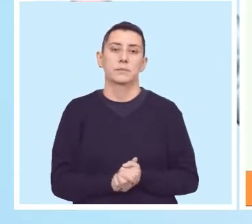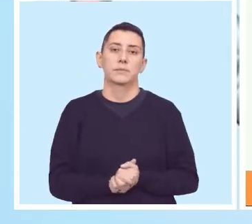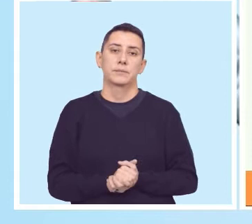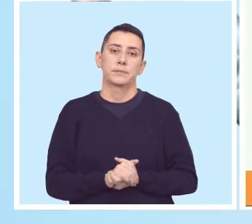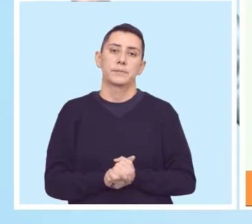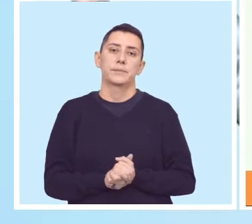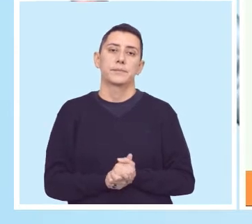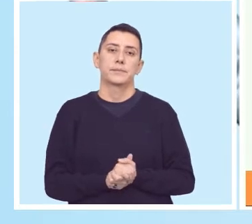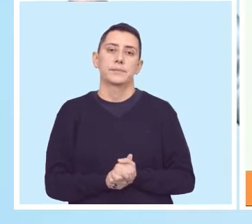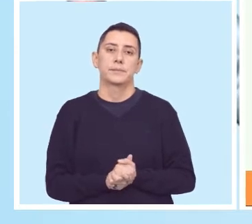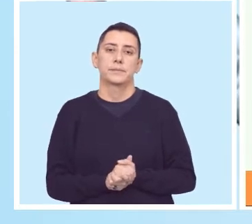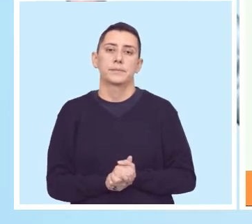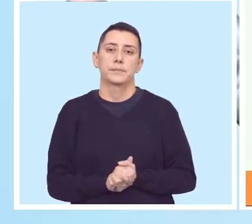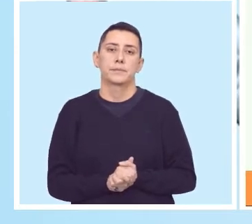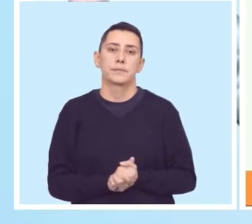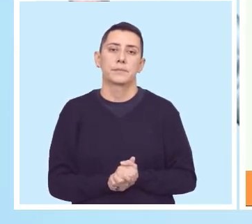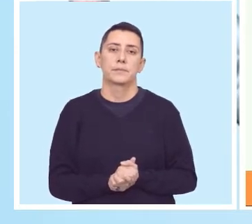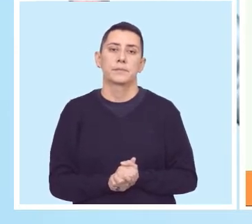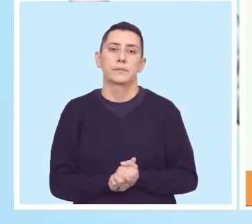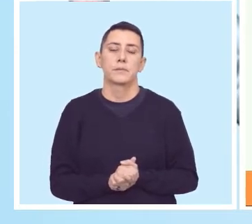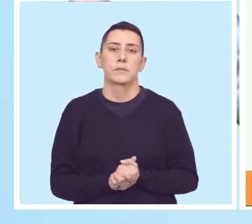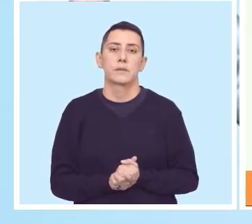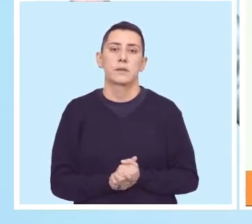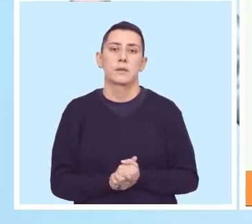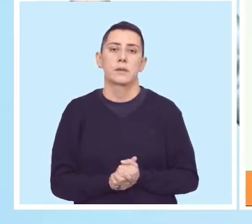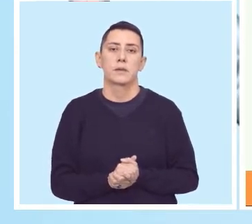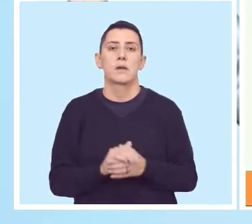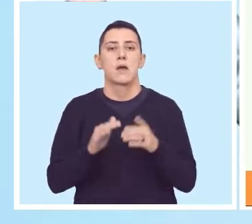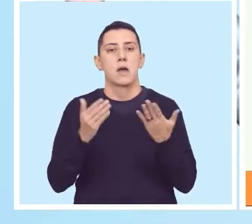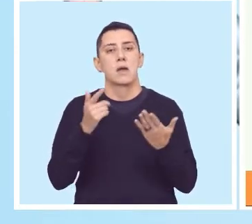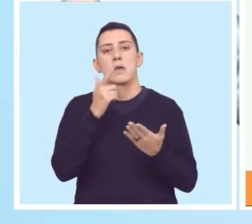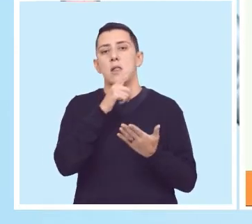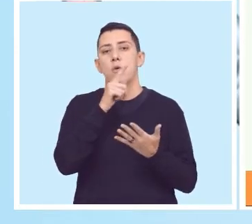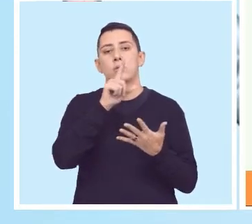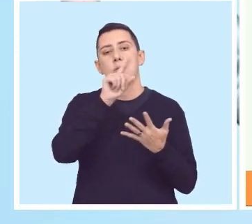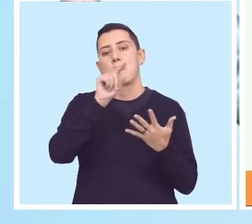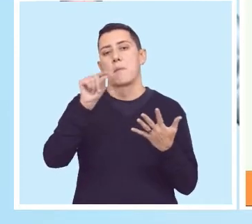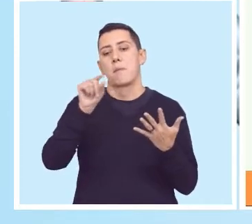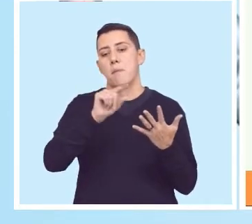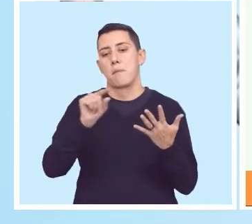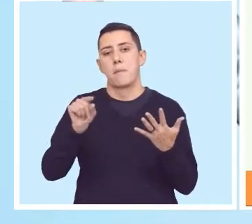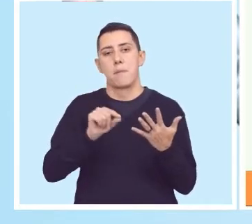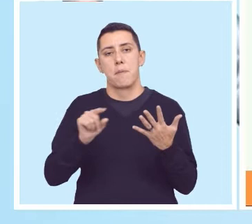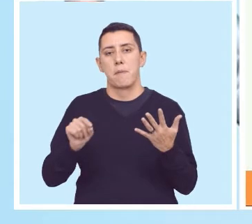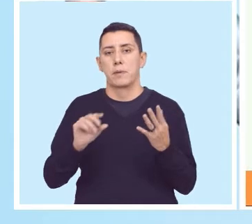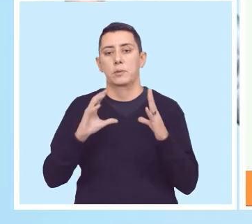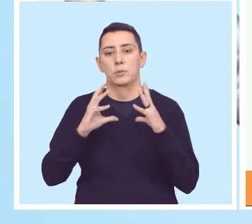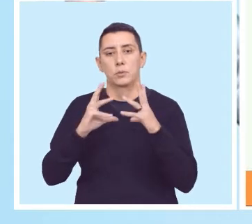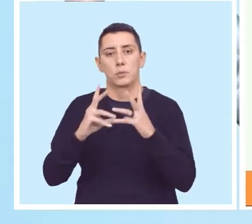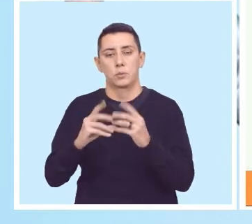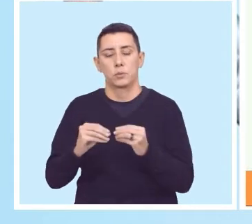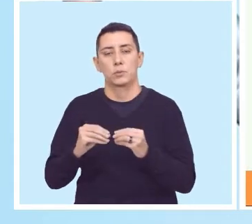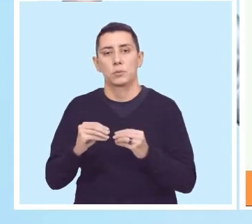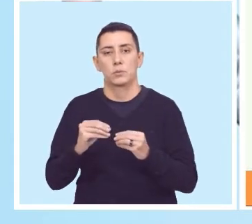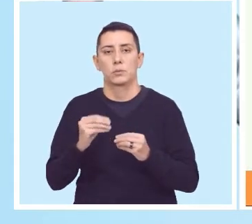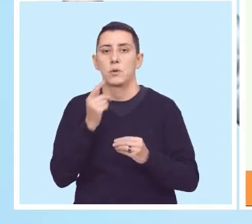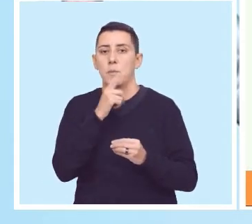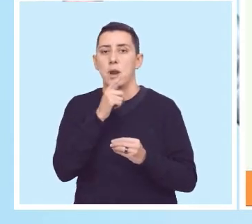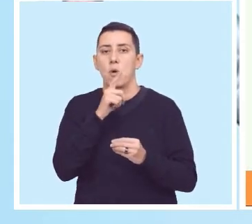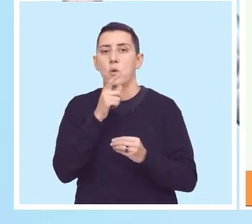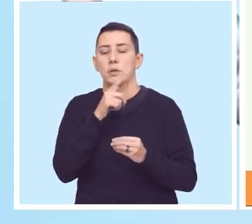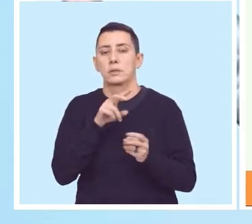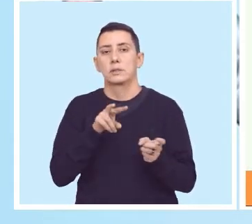missão, e aí ele faz a seleção de todas as imagens que ele quer